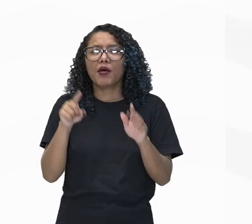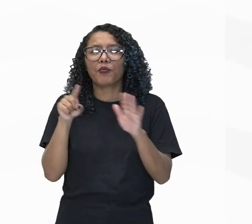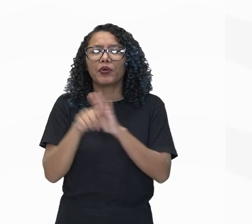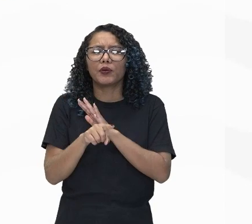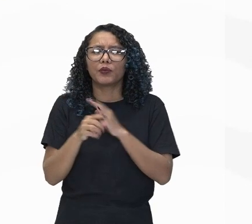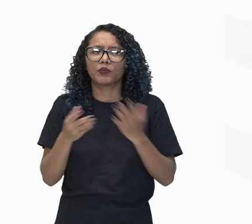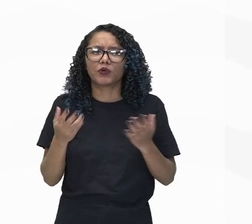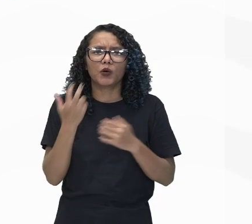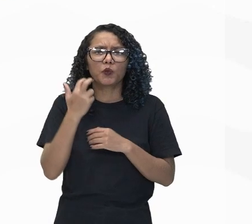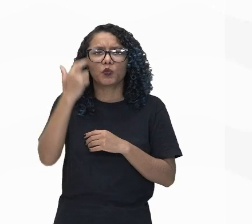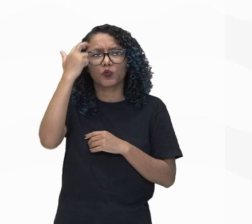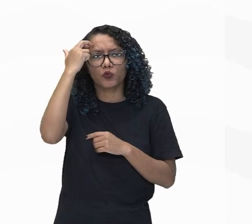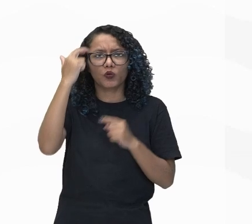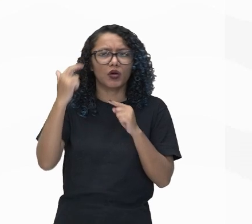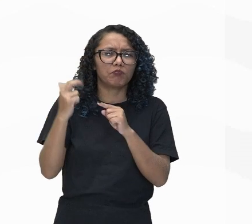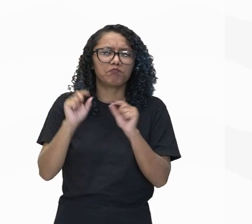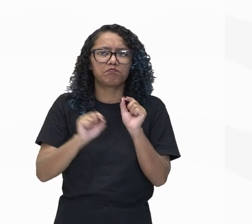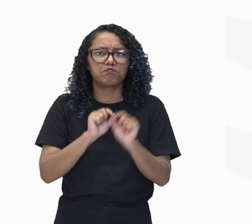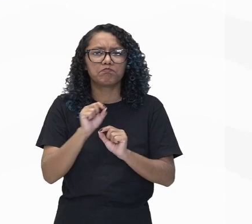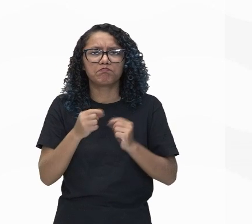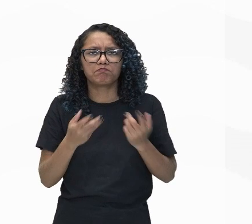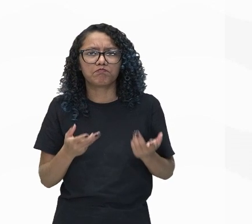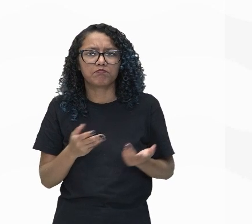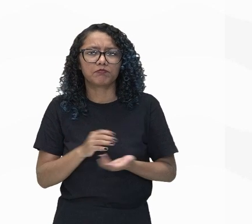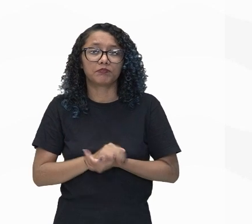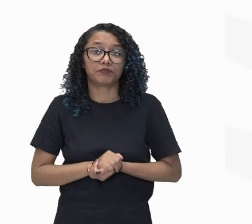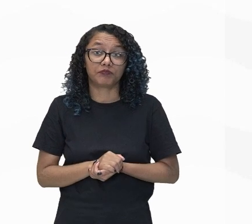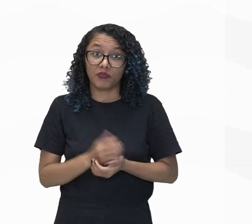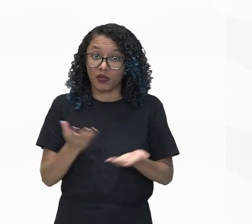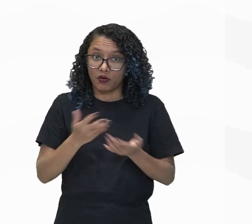cultura? Vamos analisar, então, aqui o que é cultura,